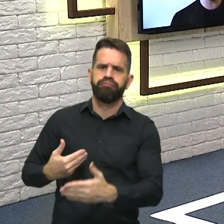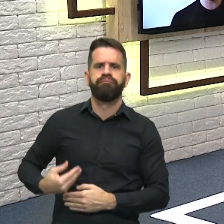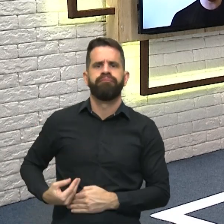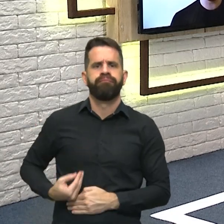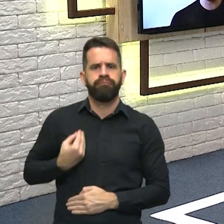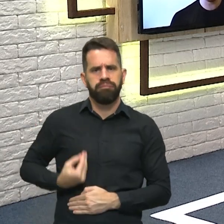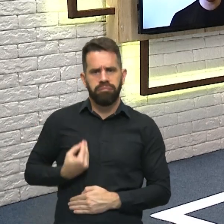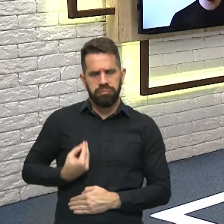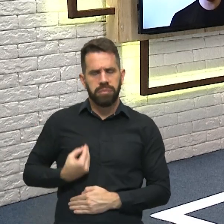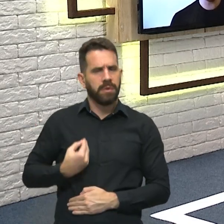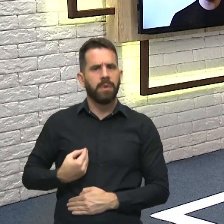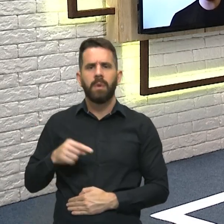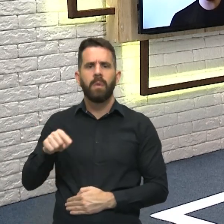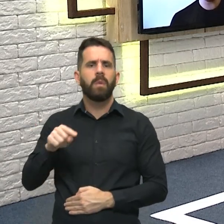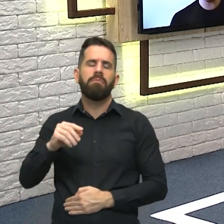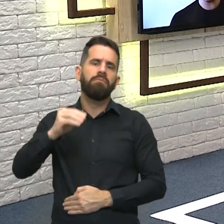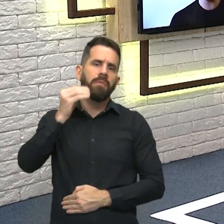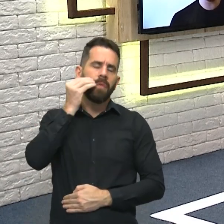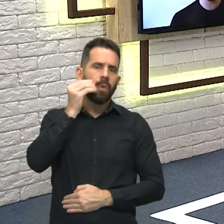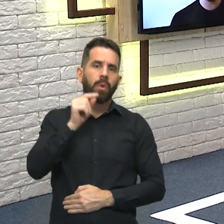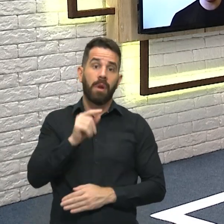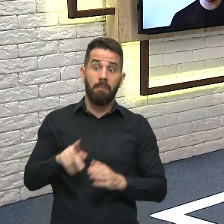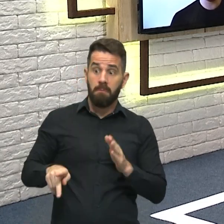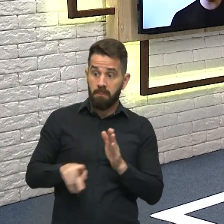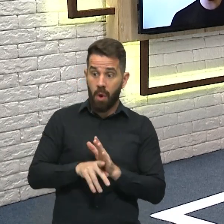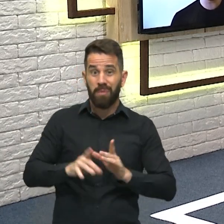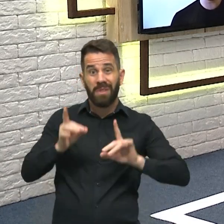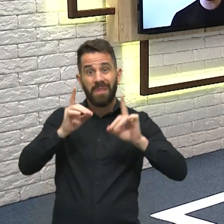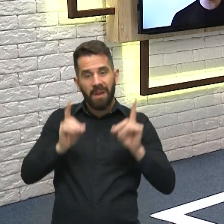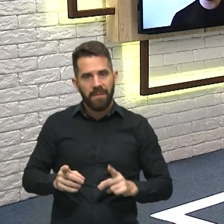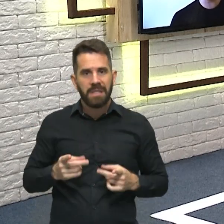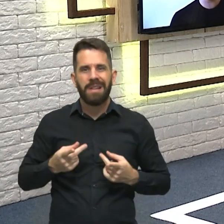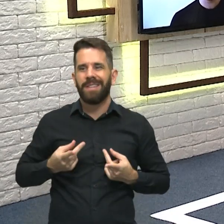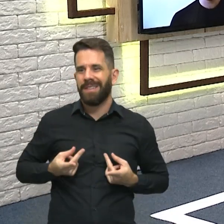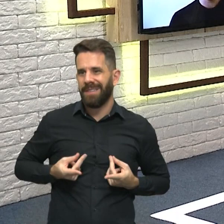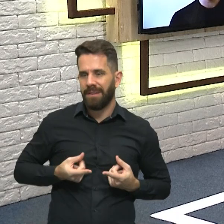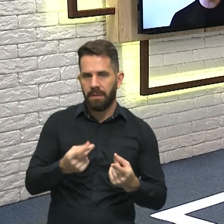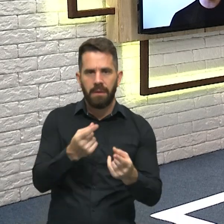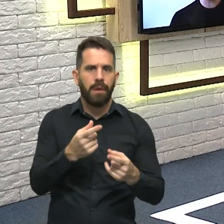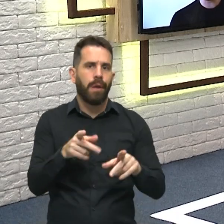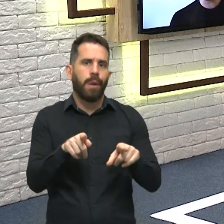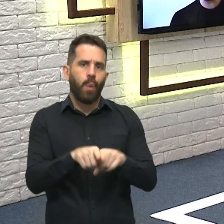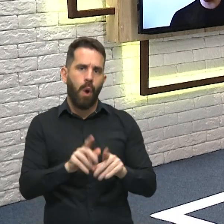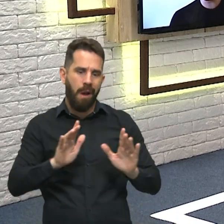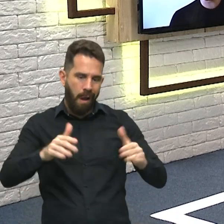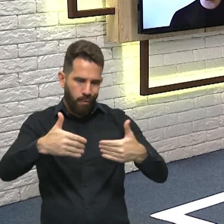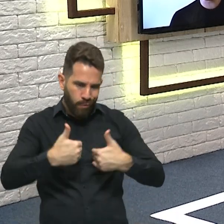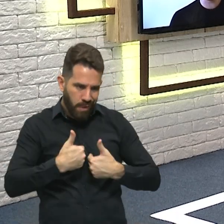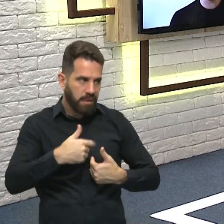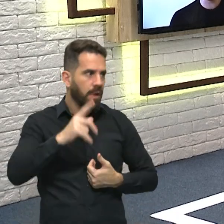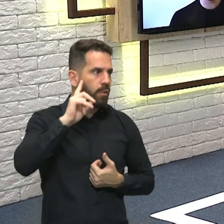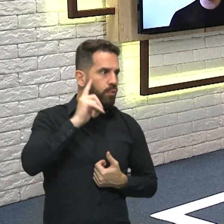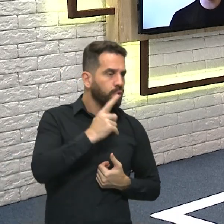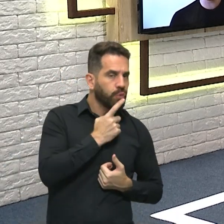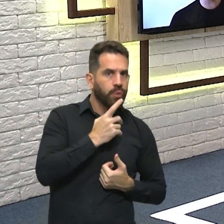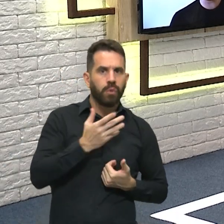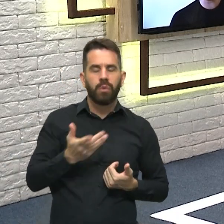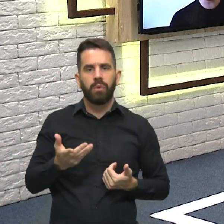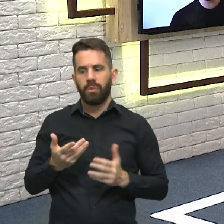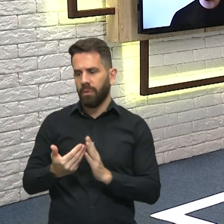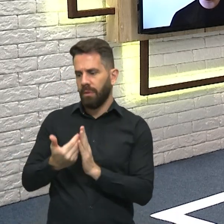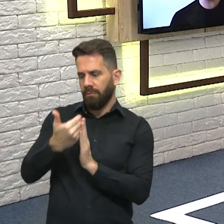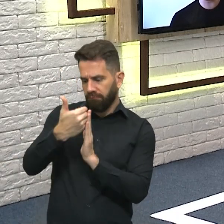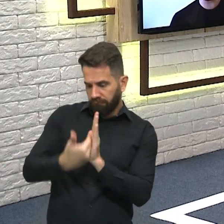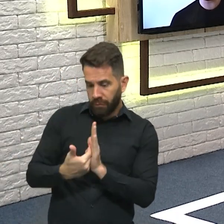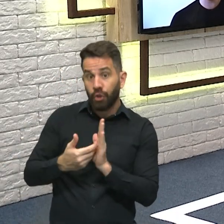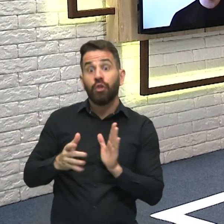fazer com que esses laudos de deficiência permanente, como é o meu caso e o da minha esposa, se tornem vitalícios, não seja